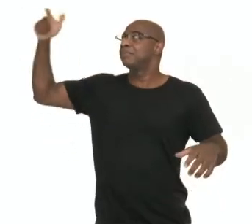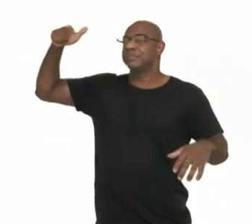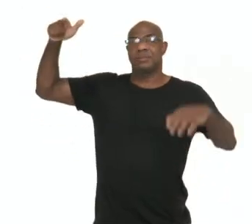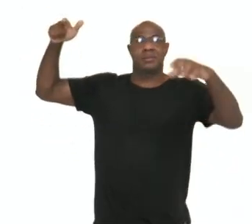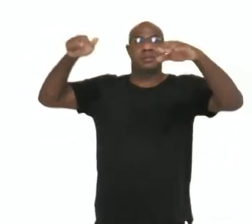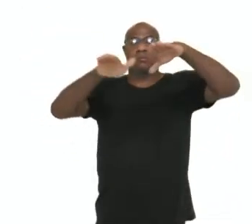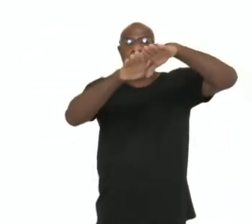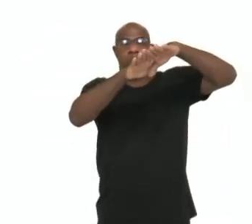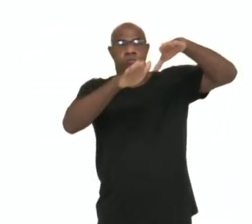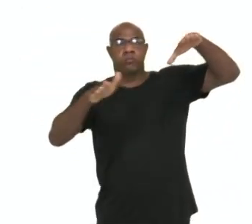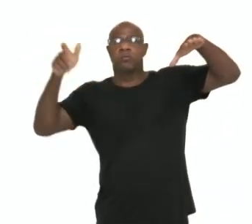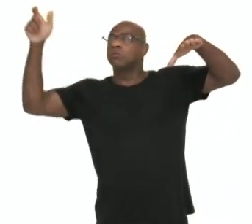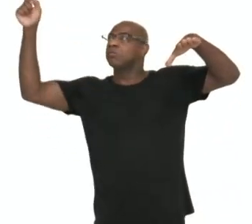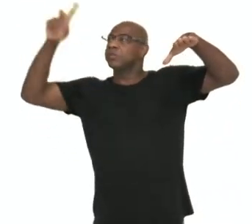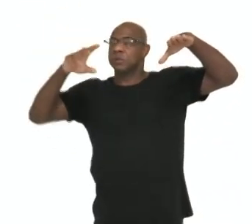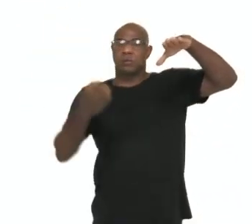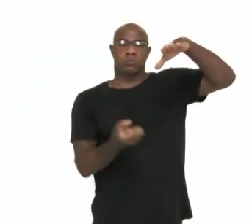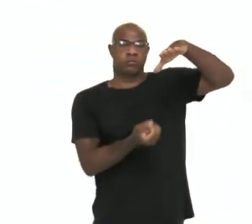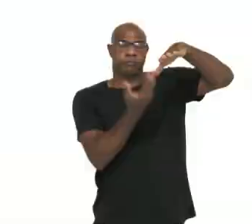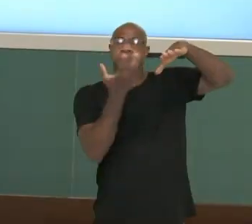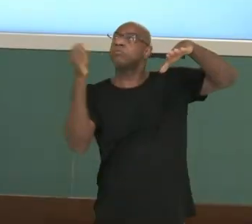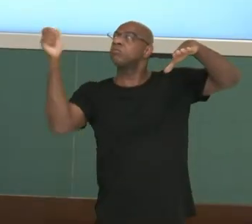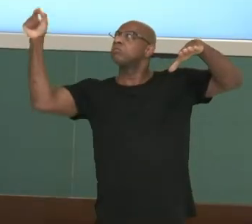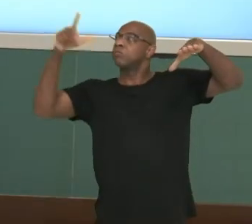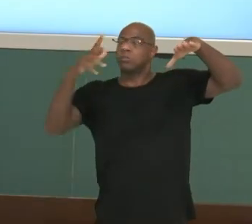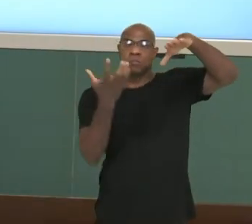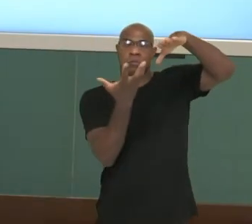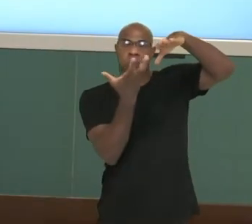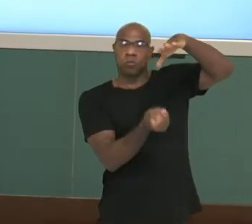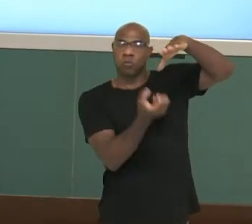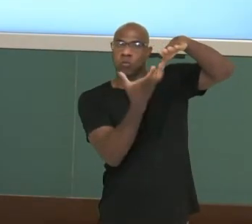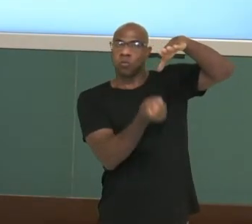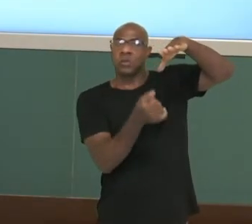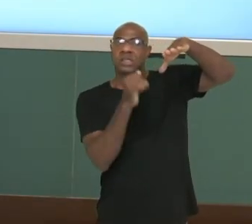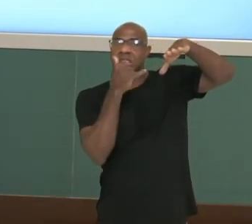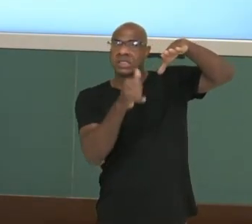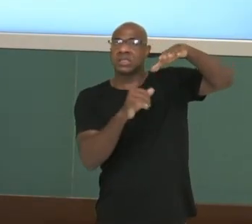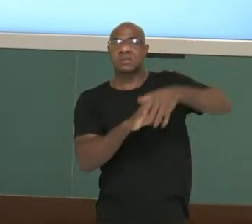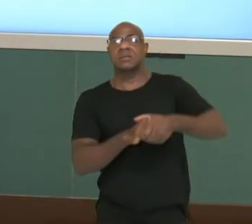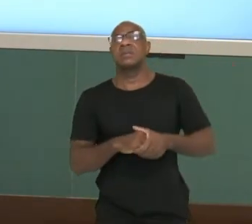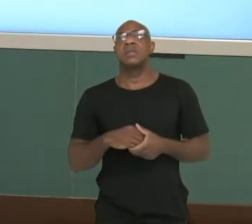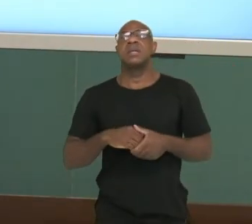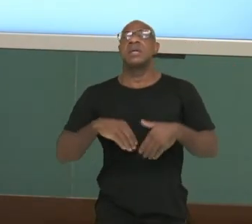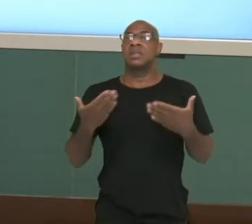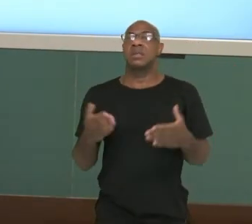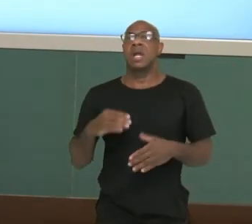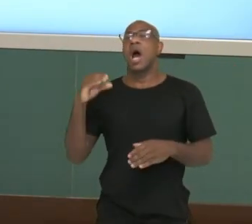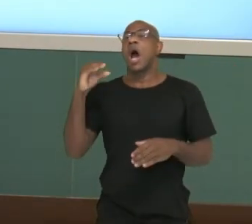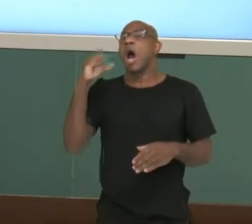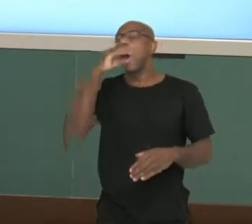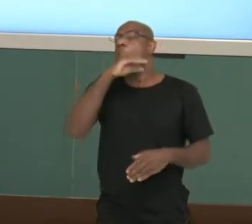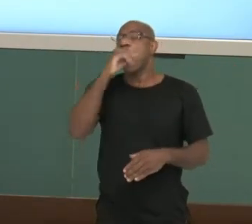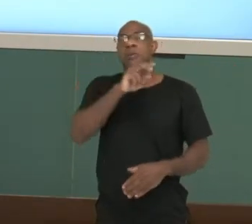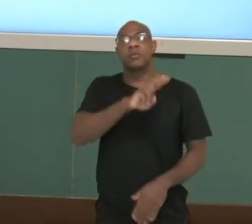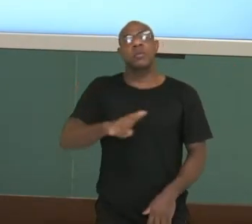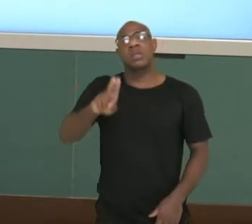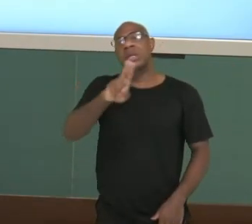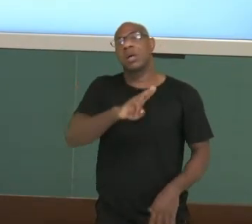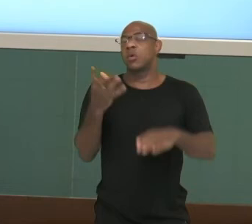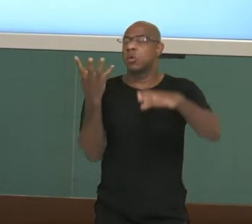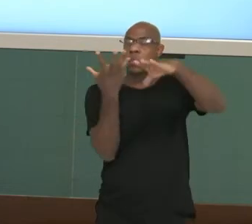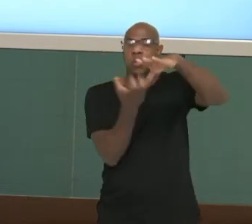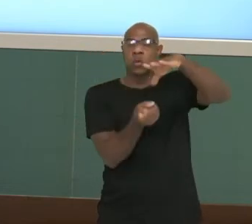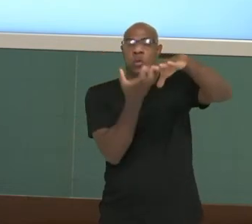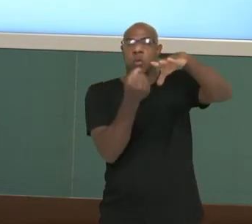seja, a divisão do núcleo do átomo de urânio libera uma grande quantidade de calor e esse calor é utilizado para aquecer